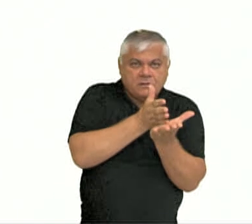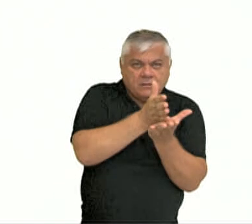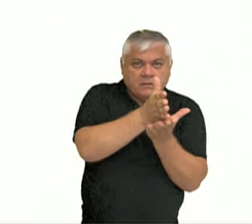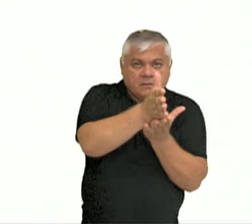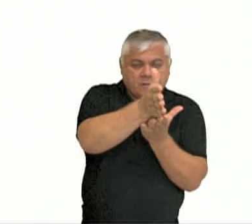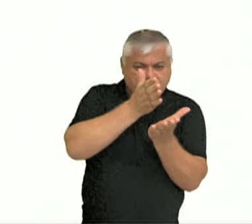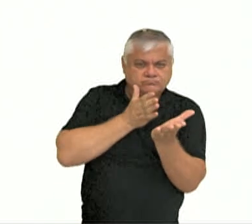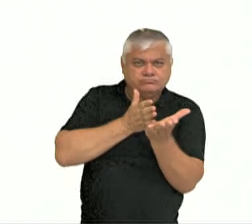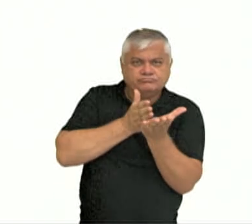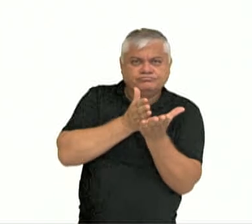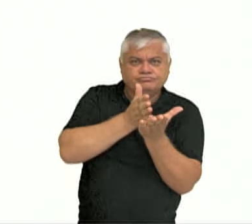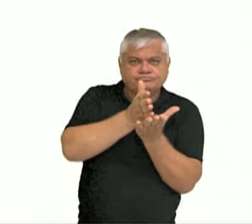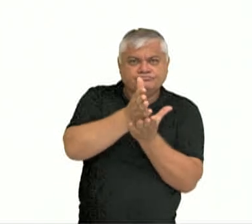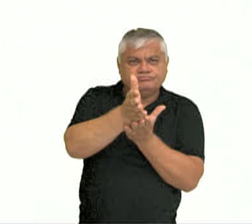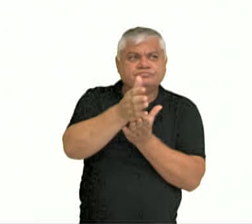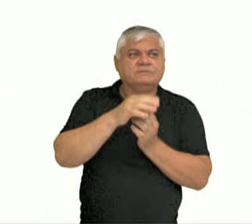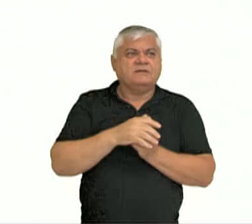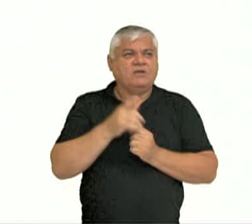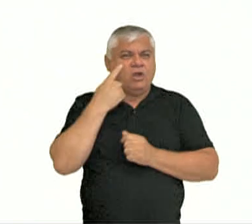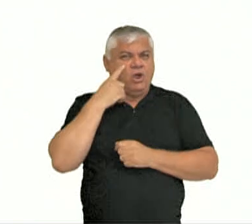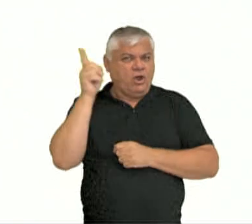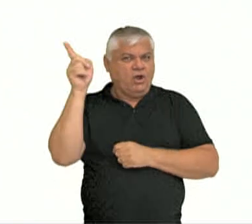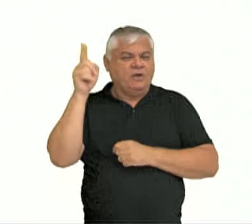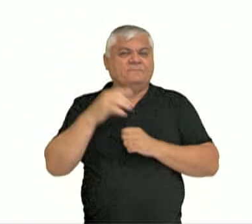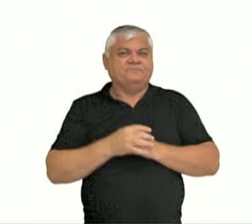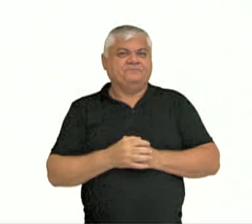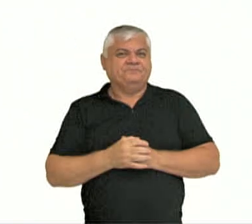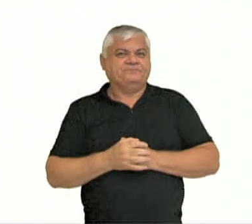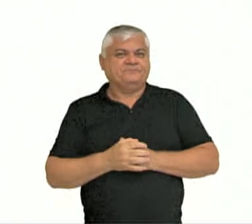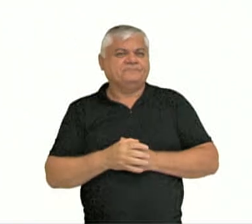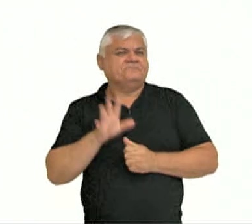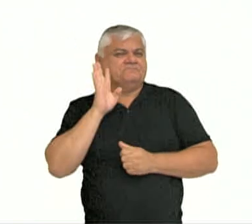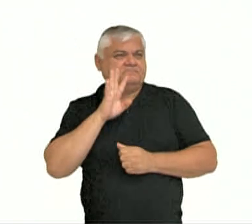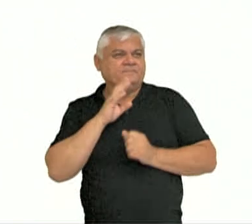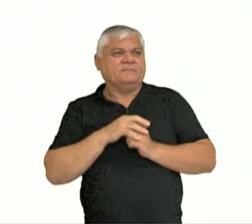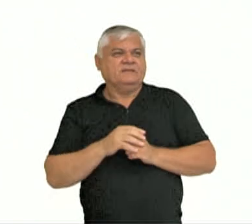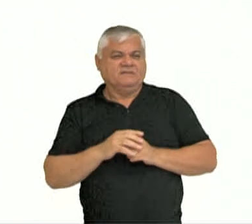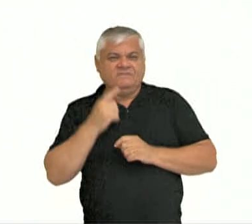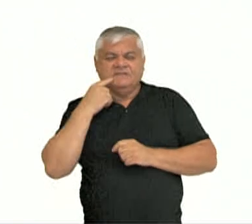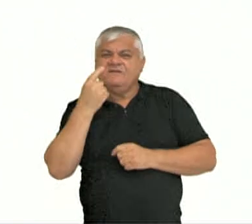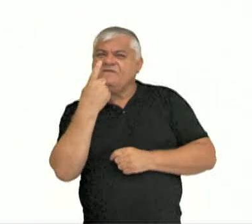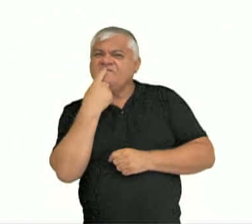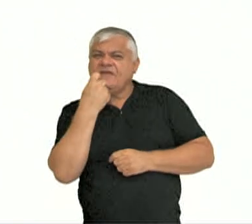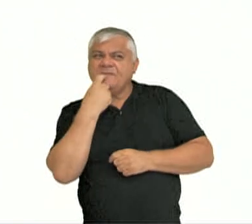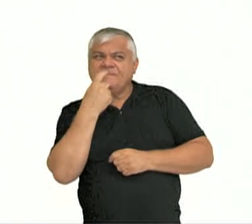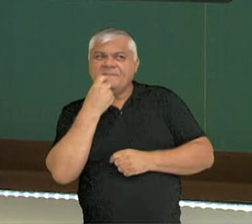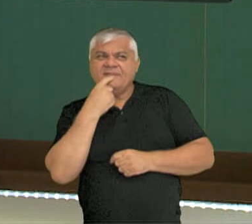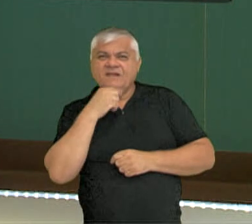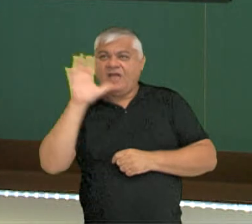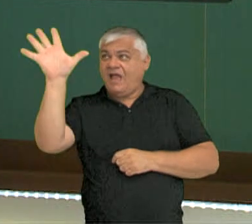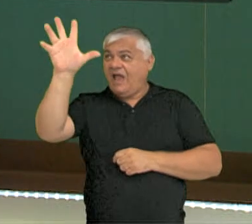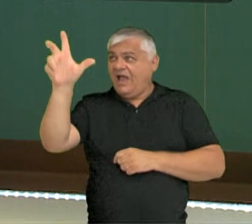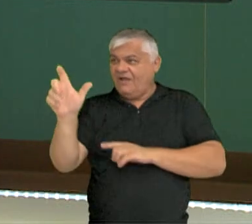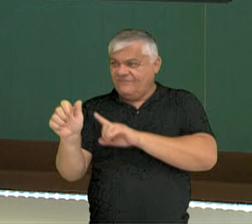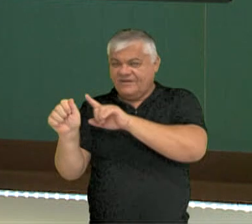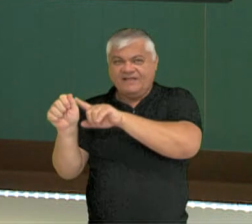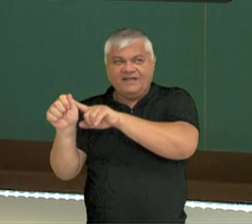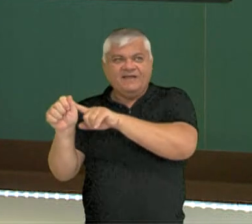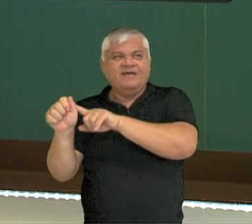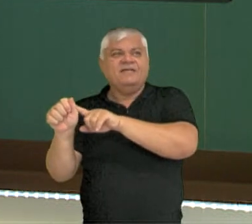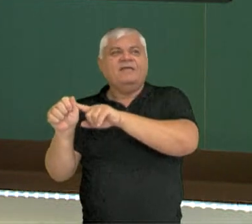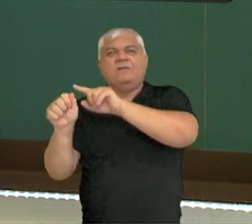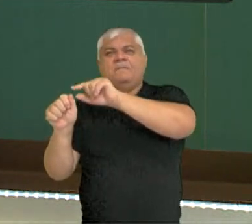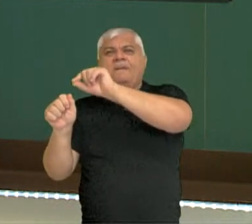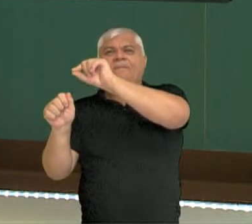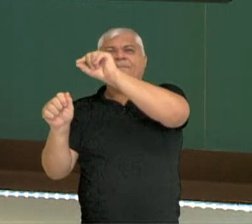aqui vocês veem uma imagem muito bacana, né, sobre a origem dos seres humanos na África. Com milhões de anos